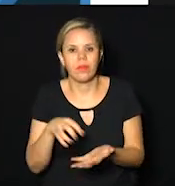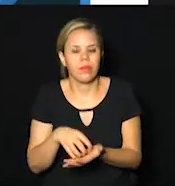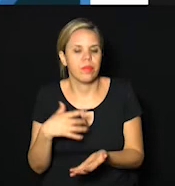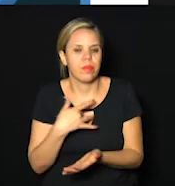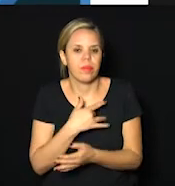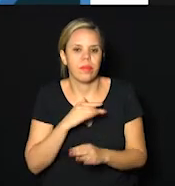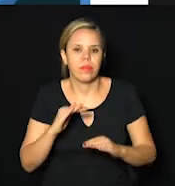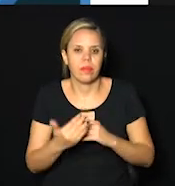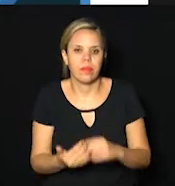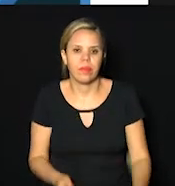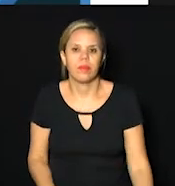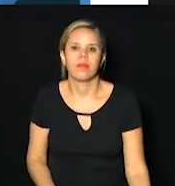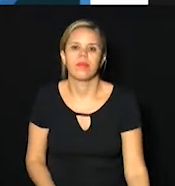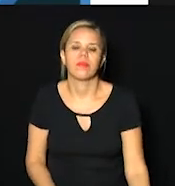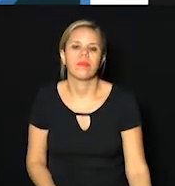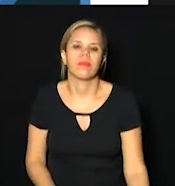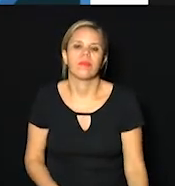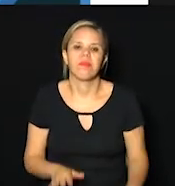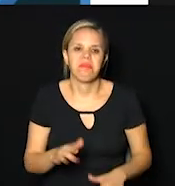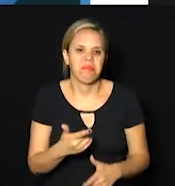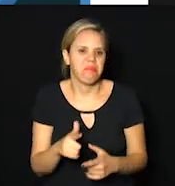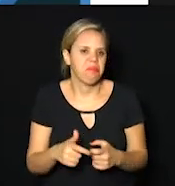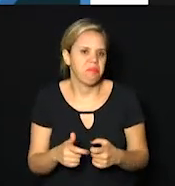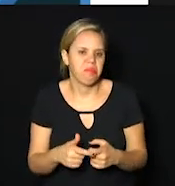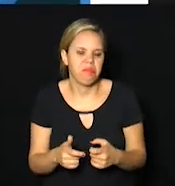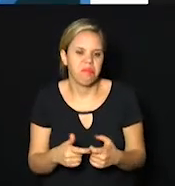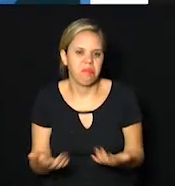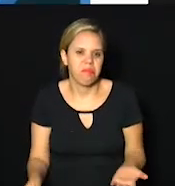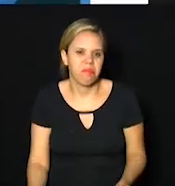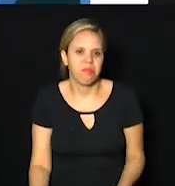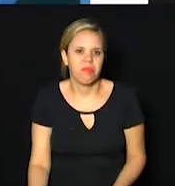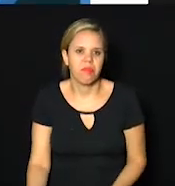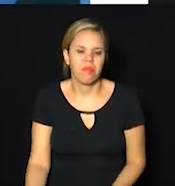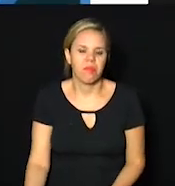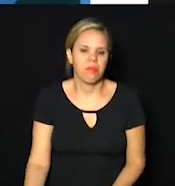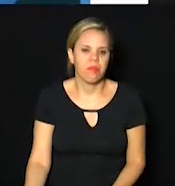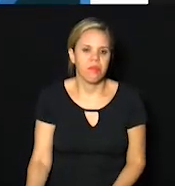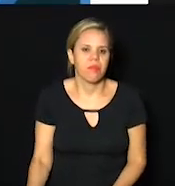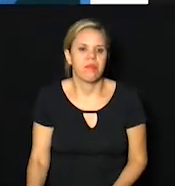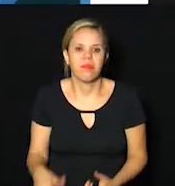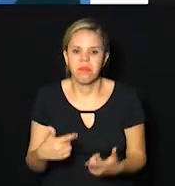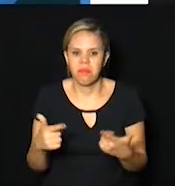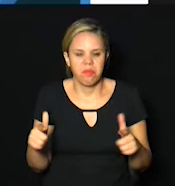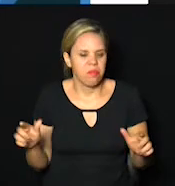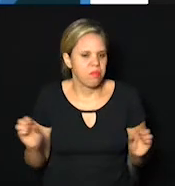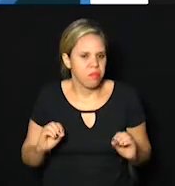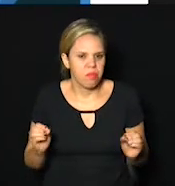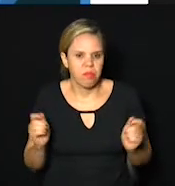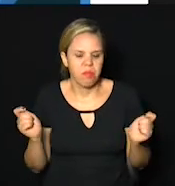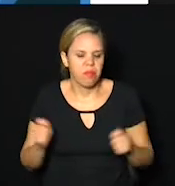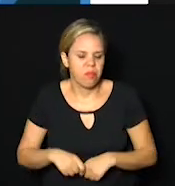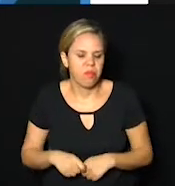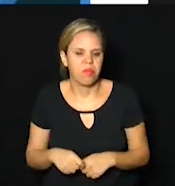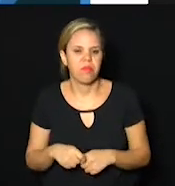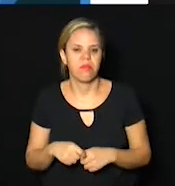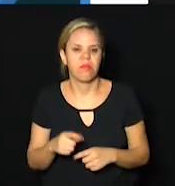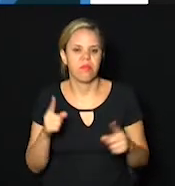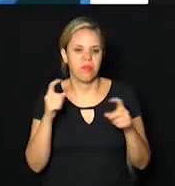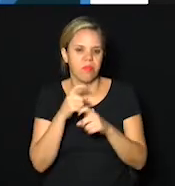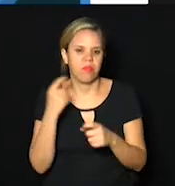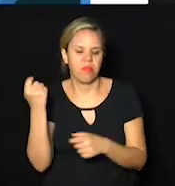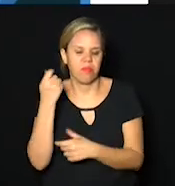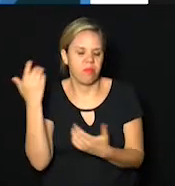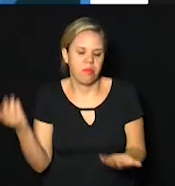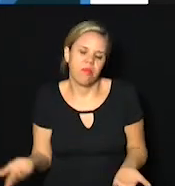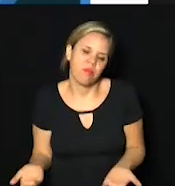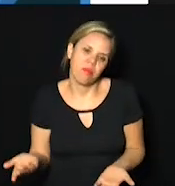bairro nem sempre tem médicos, né? E não tem a possibilidade de tratar casos complexos.